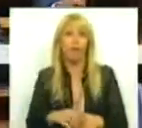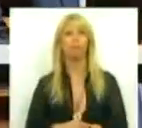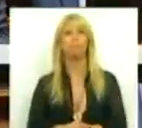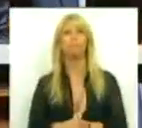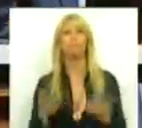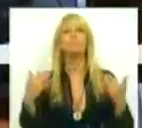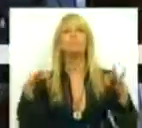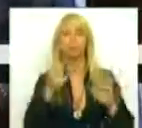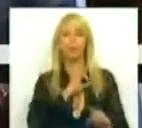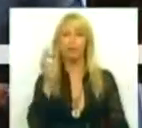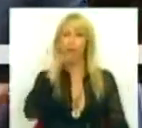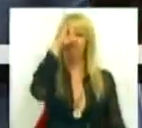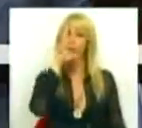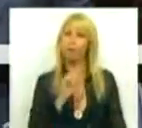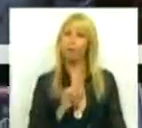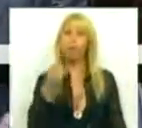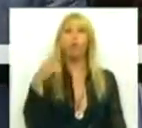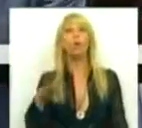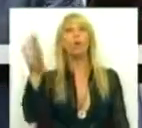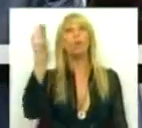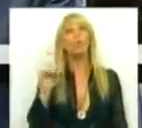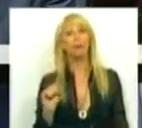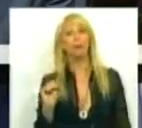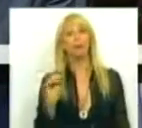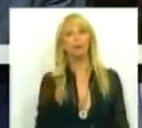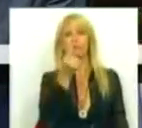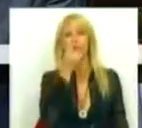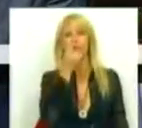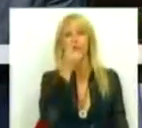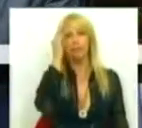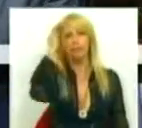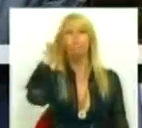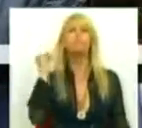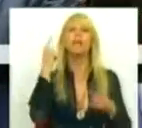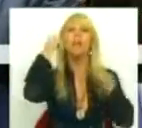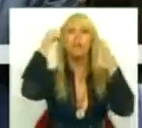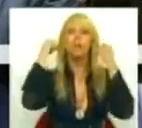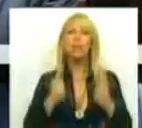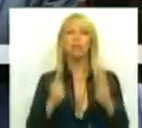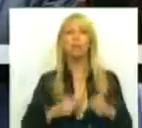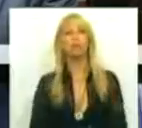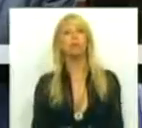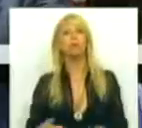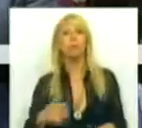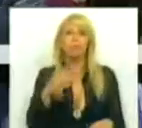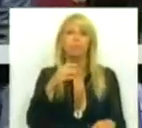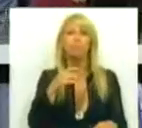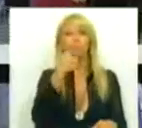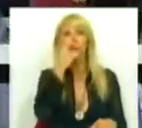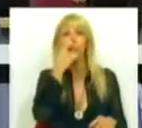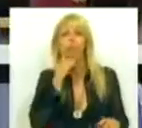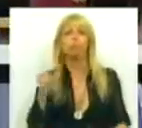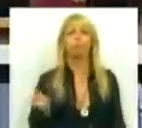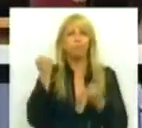Sr. Primeiro-Ministro, o Partido Socialista preferiu a teimosia, preferiu a intransigência